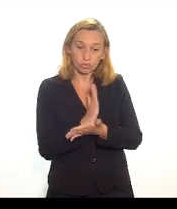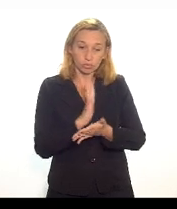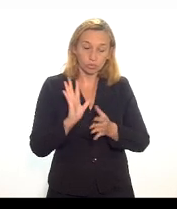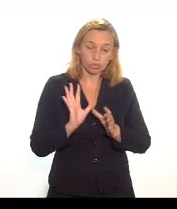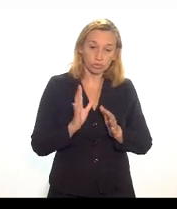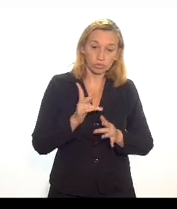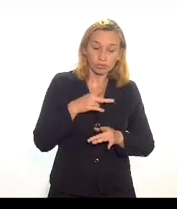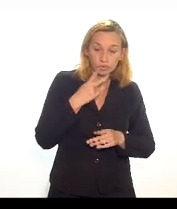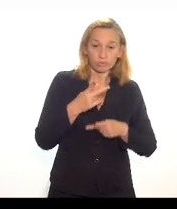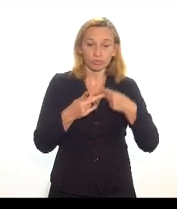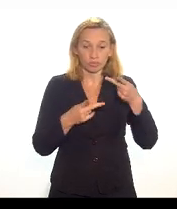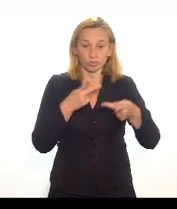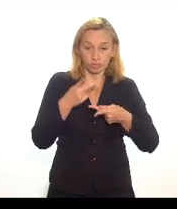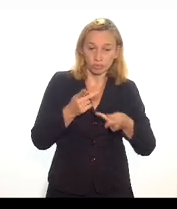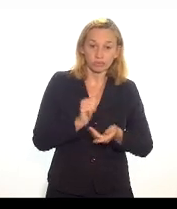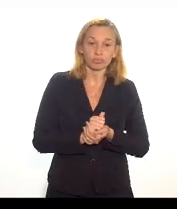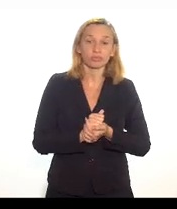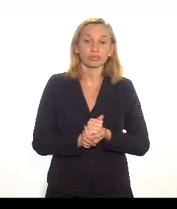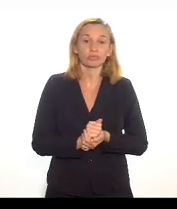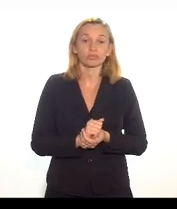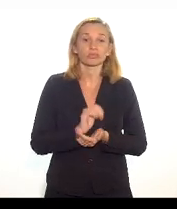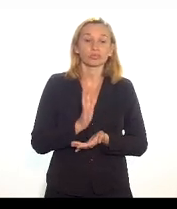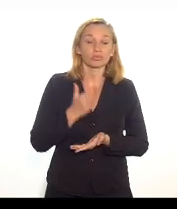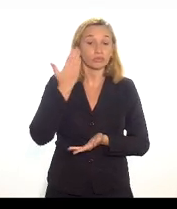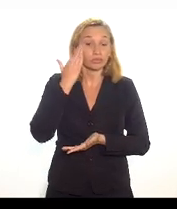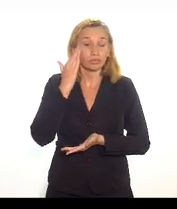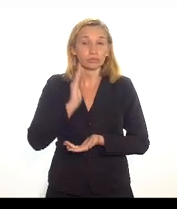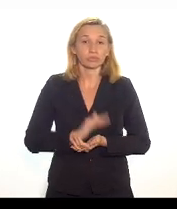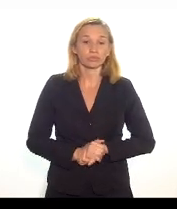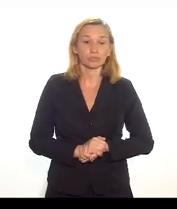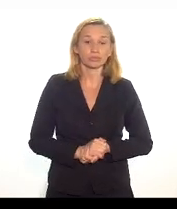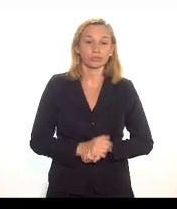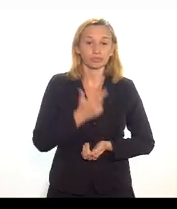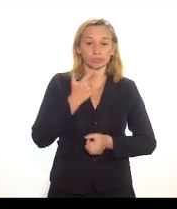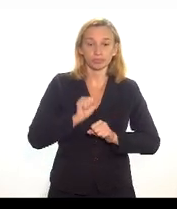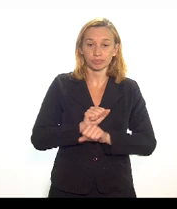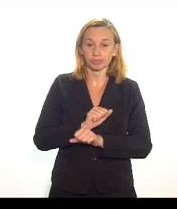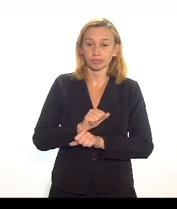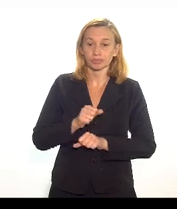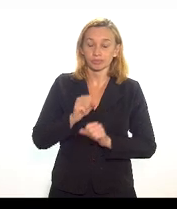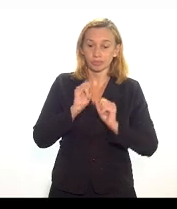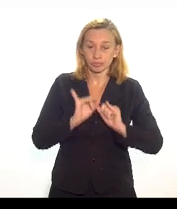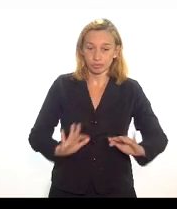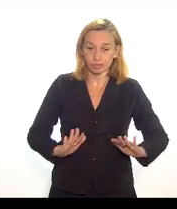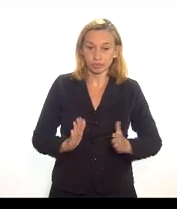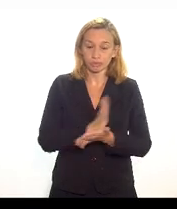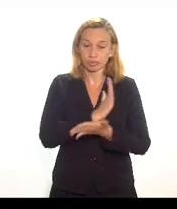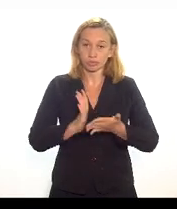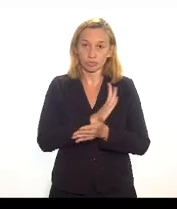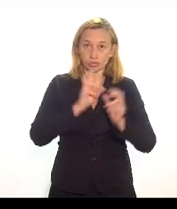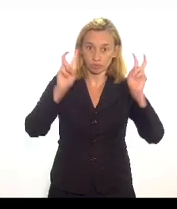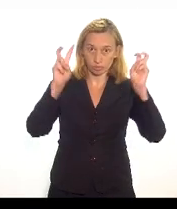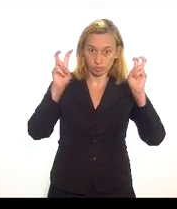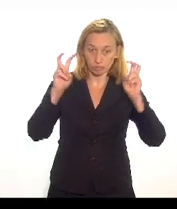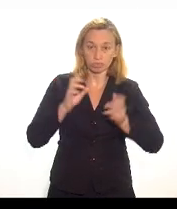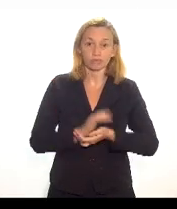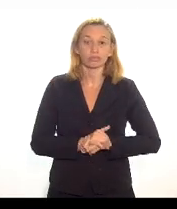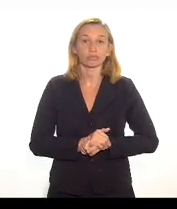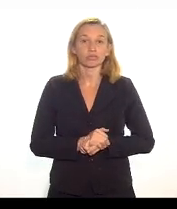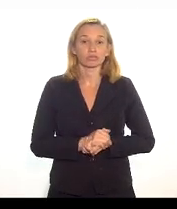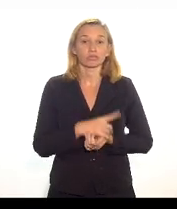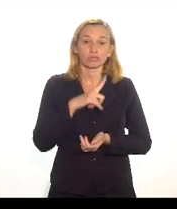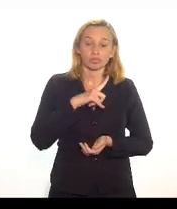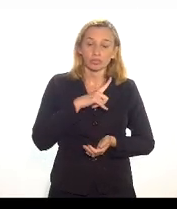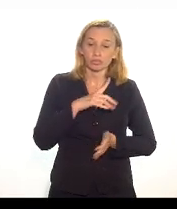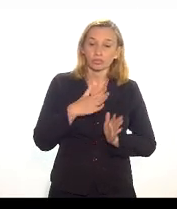complementações que nós entendemos ser esclarecedoras de alguns pontos, né? Nós temos a